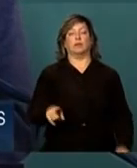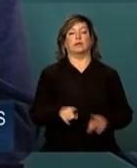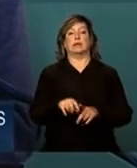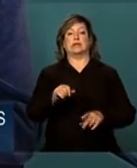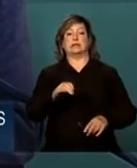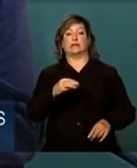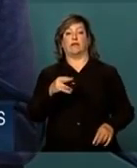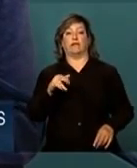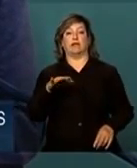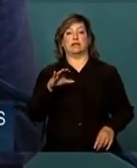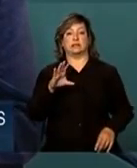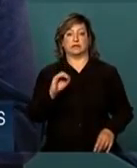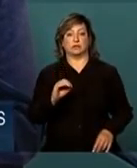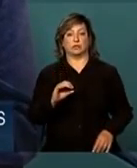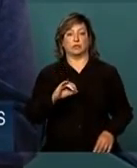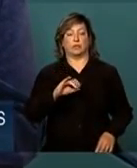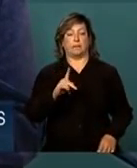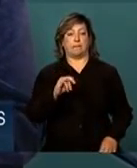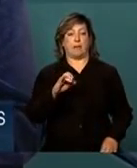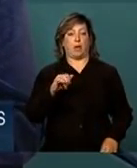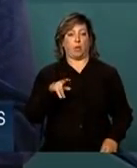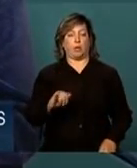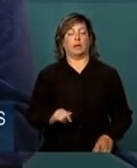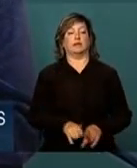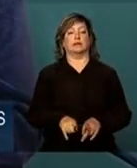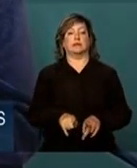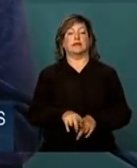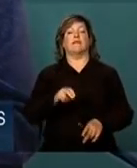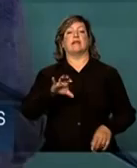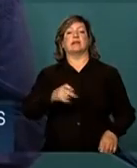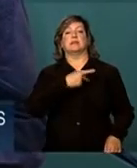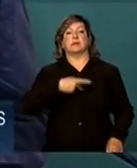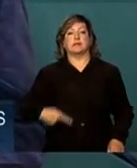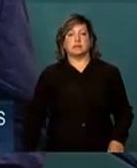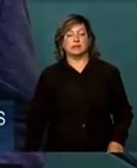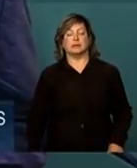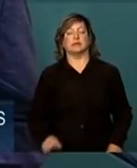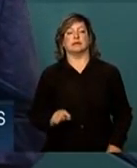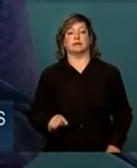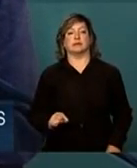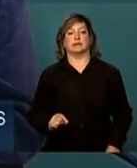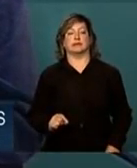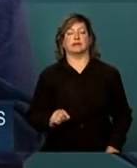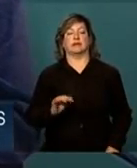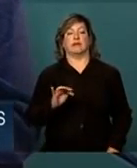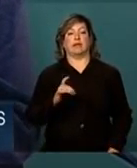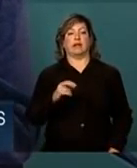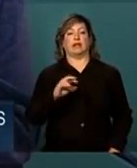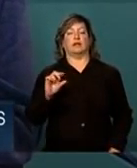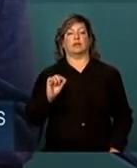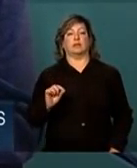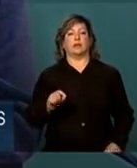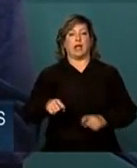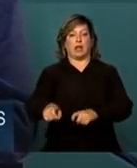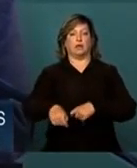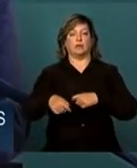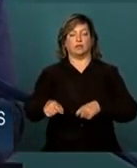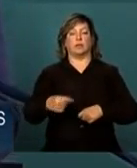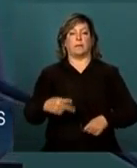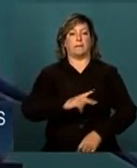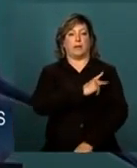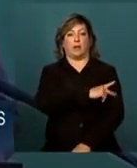Piauí, Antônio José da Rocha Oliveira, vice-presidente da Federação dos Trabalhadores da Agricultura do Piauí, e Fabiano